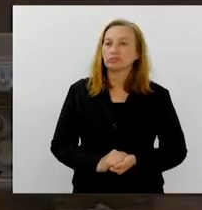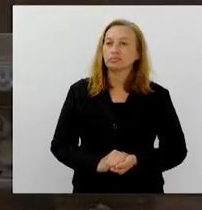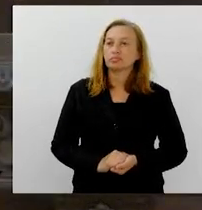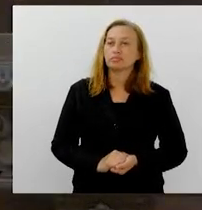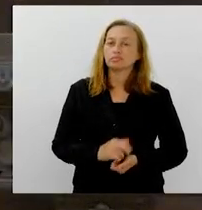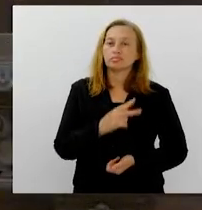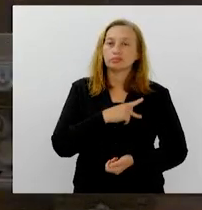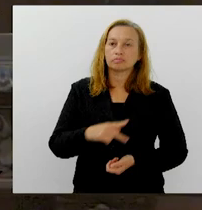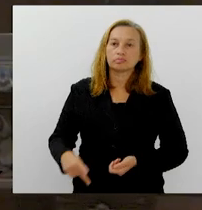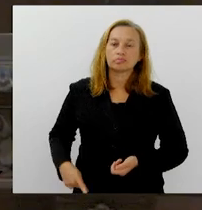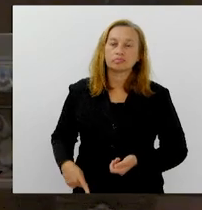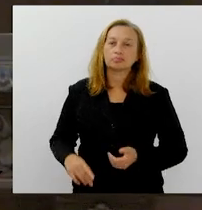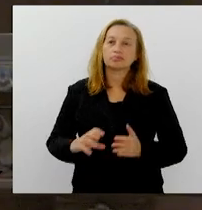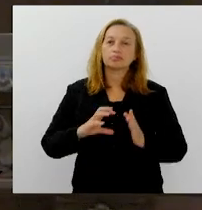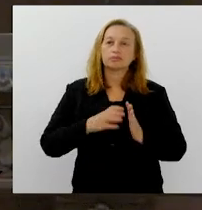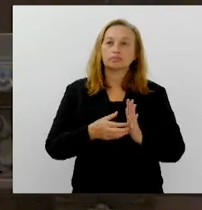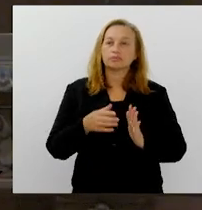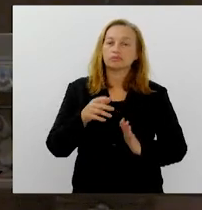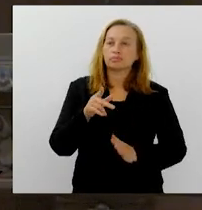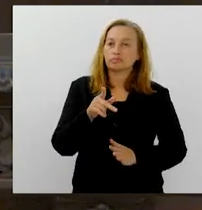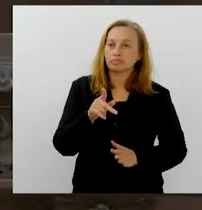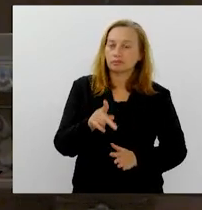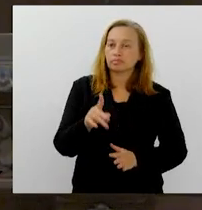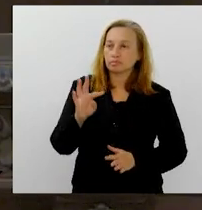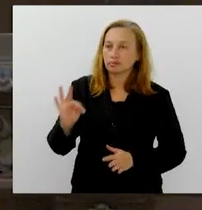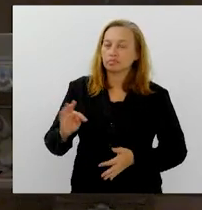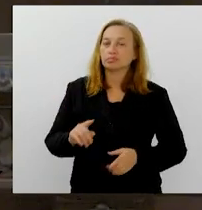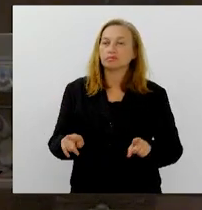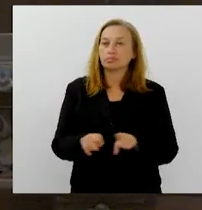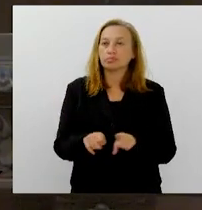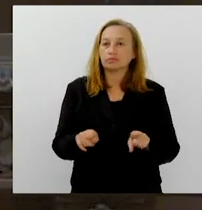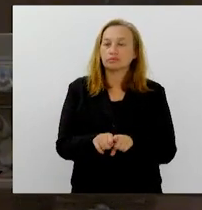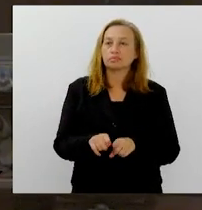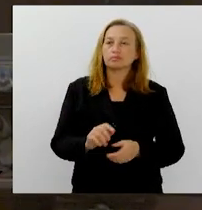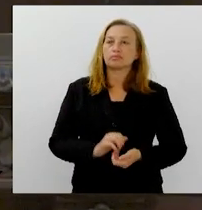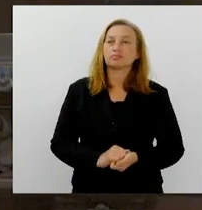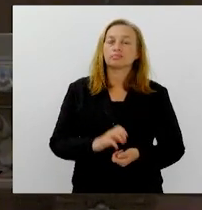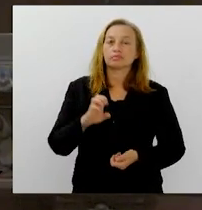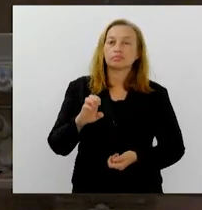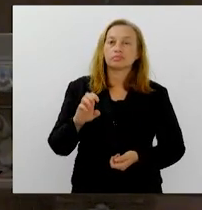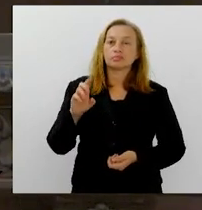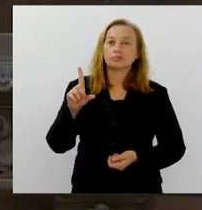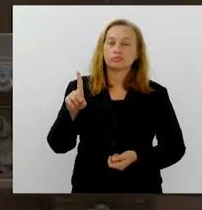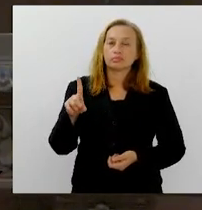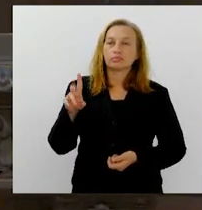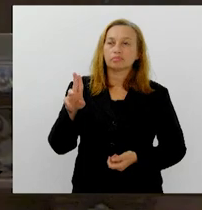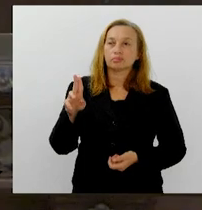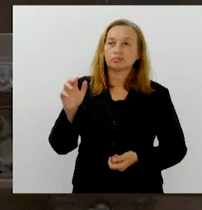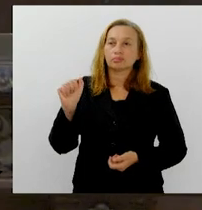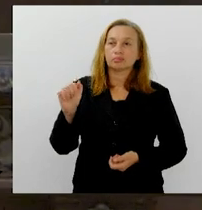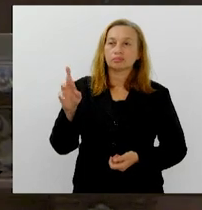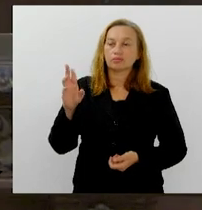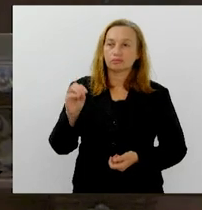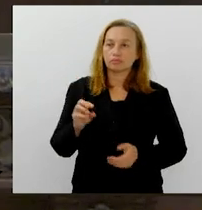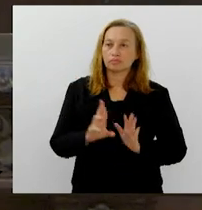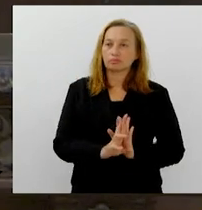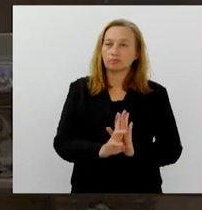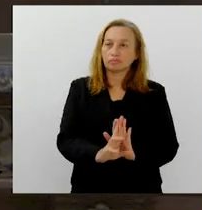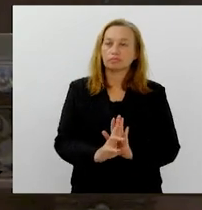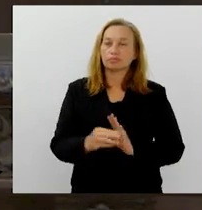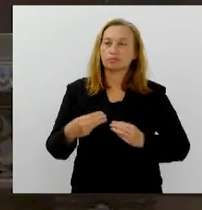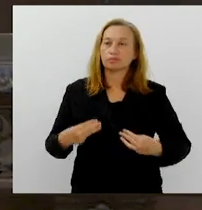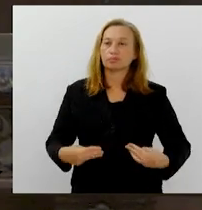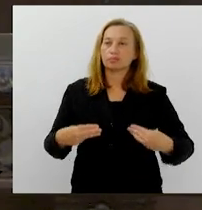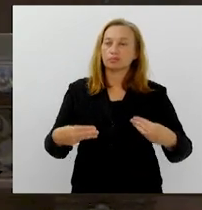Partido dos Trabalhadores, registrar aqui também a presença do senhor Eduardo Nascimento, representante do Ministério da Cultura